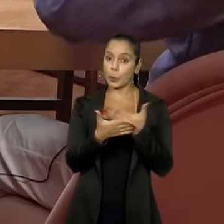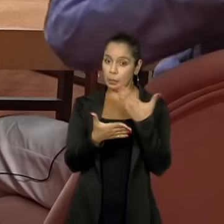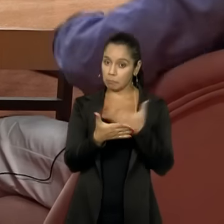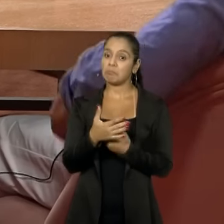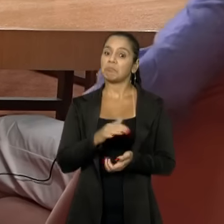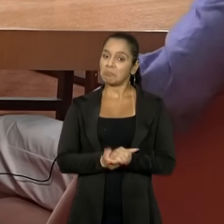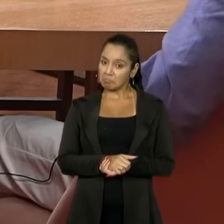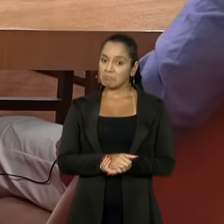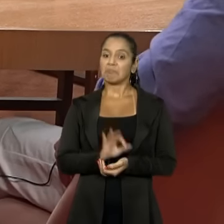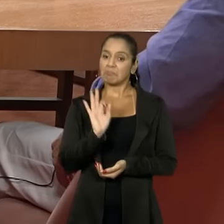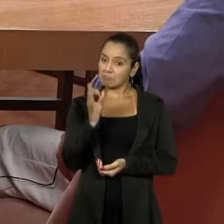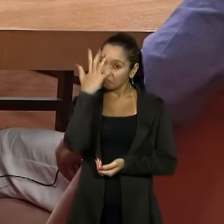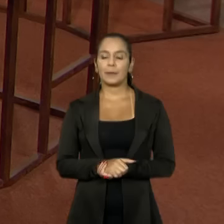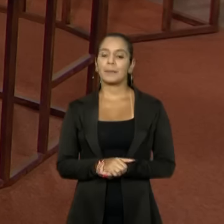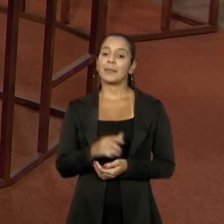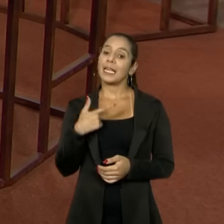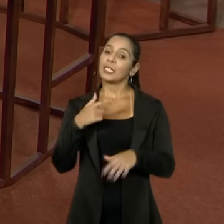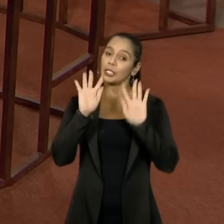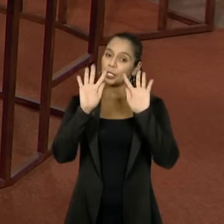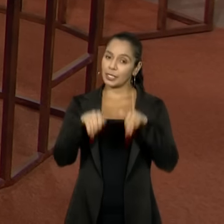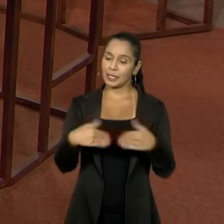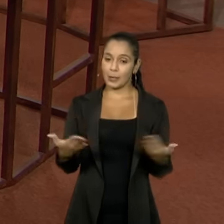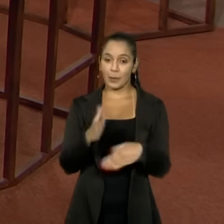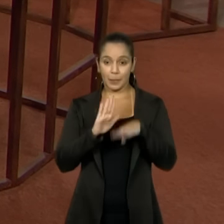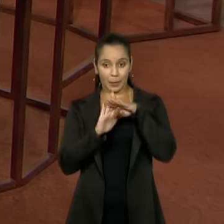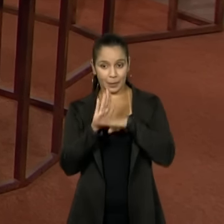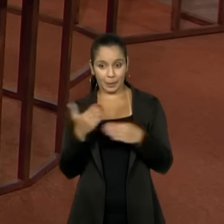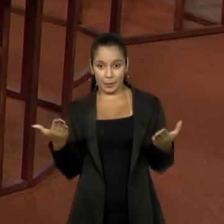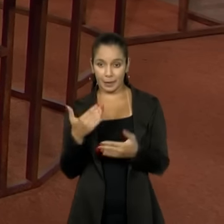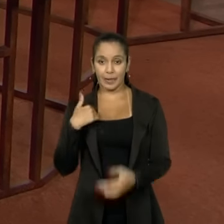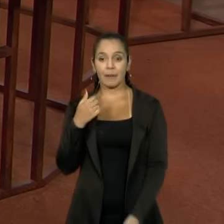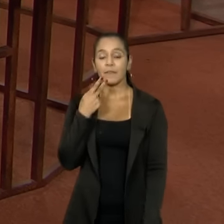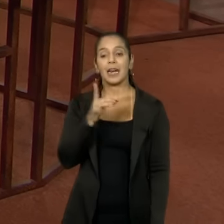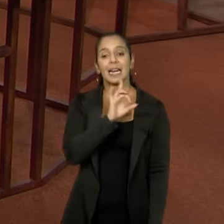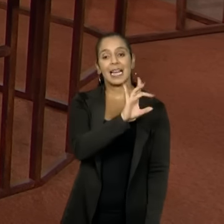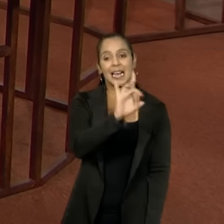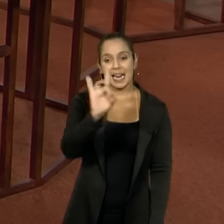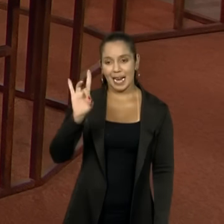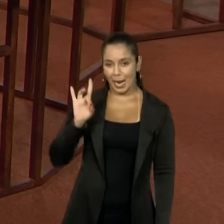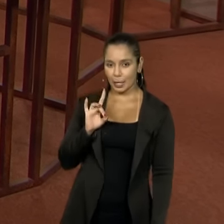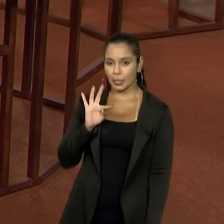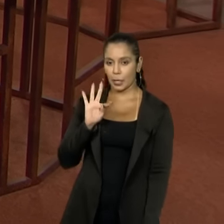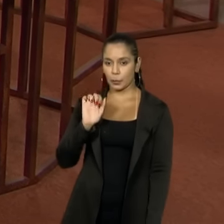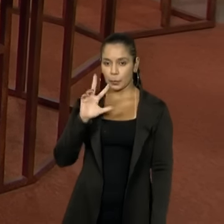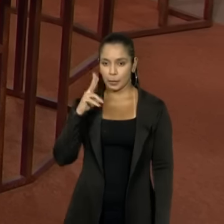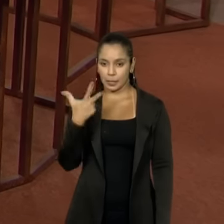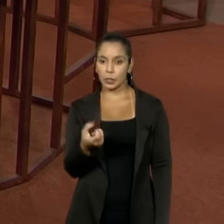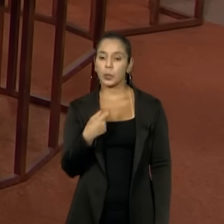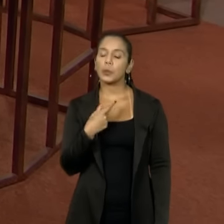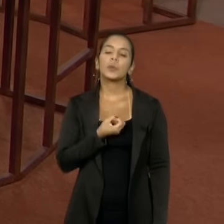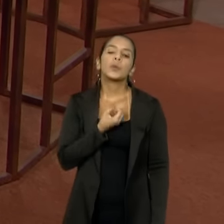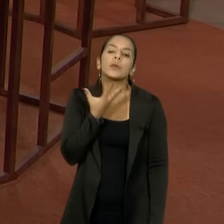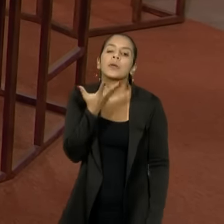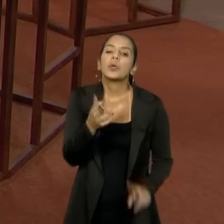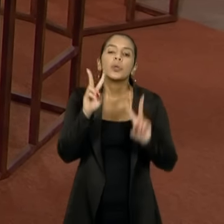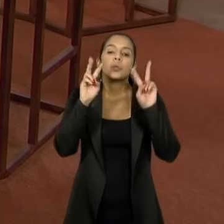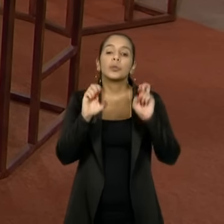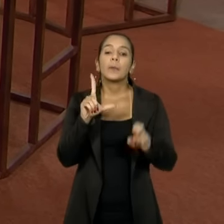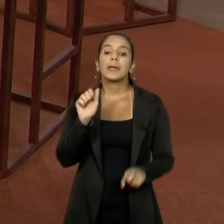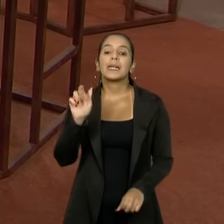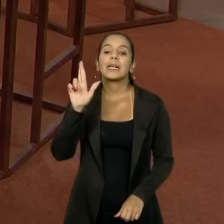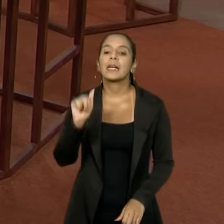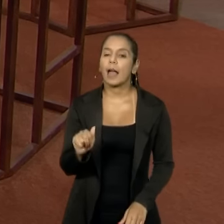referente. A gente está encerrando o programa. Agora eu queria que eu ouvi de cada um de vocês, começando aqui com o Toninho, um depoimento sobre a Clara. Como é que a Clara,